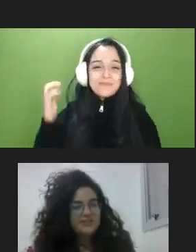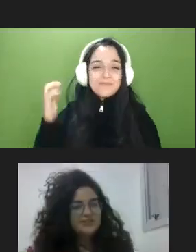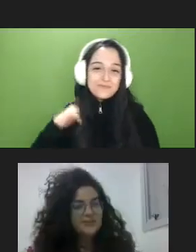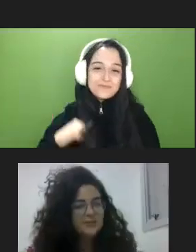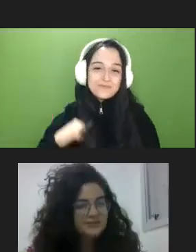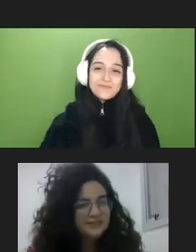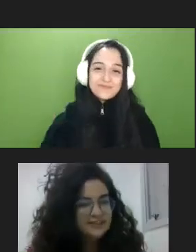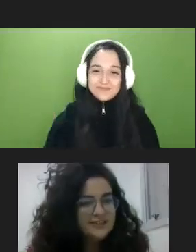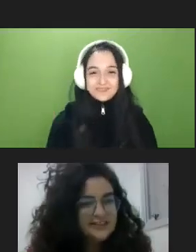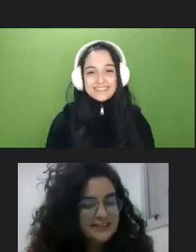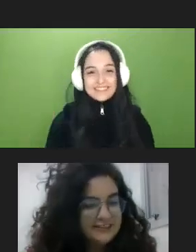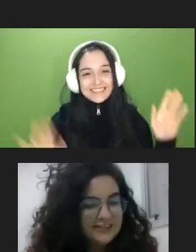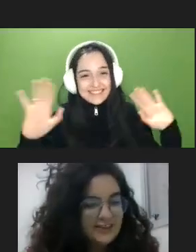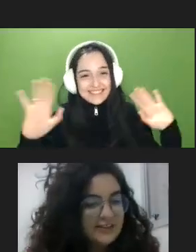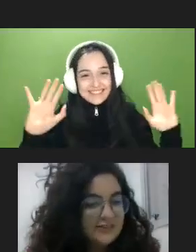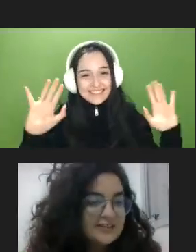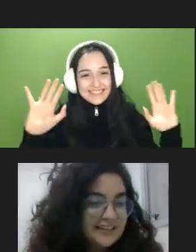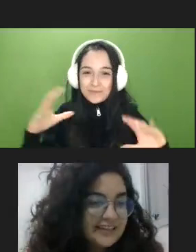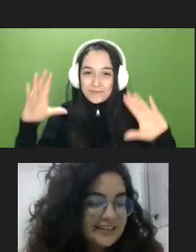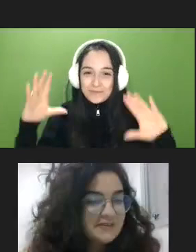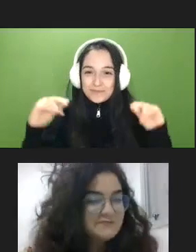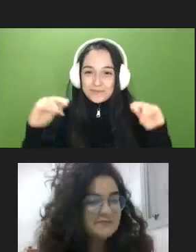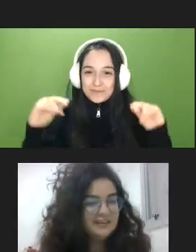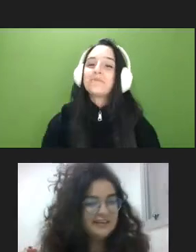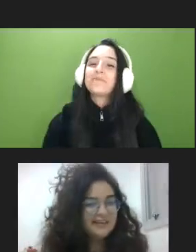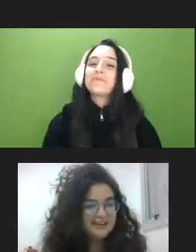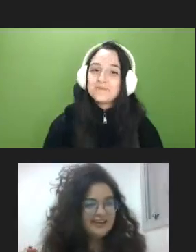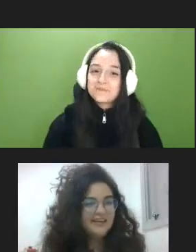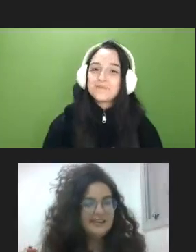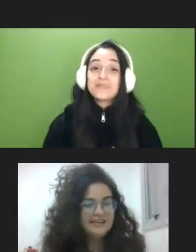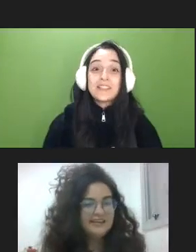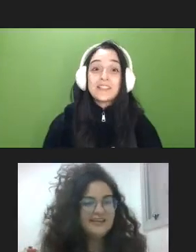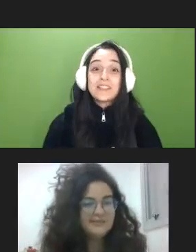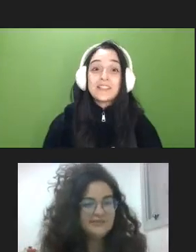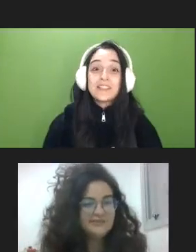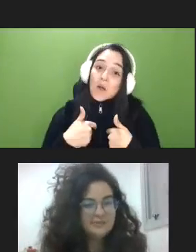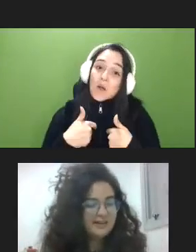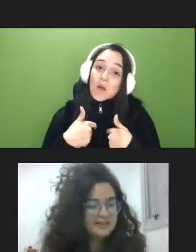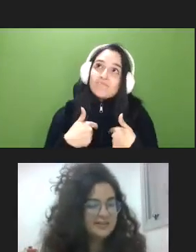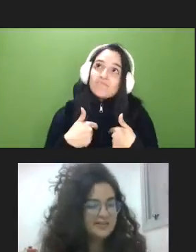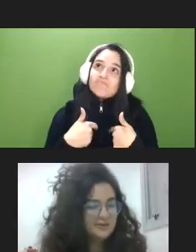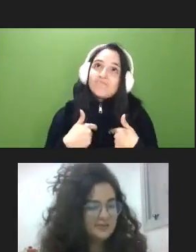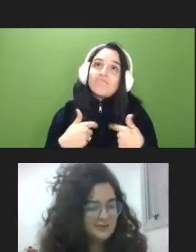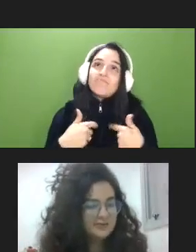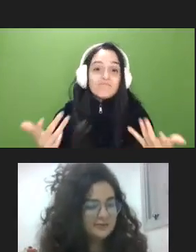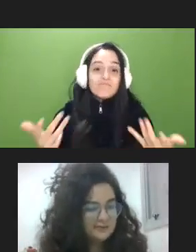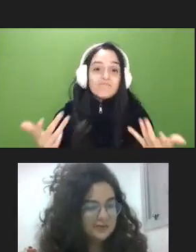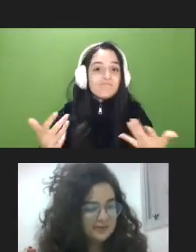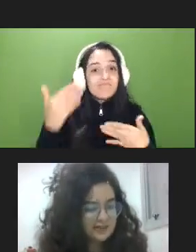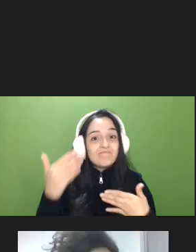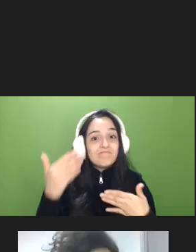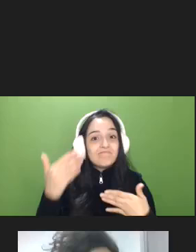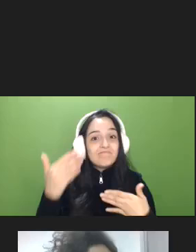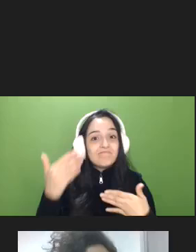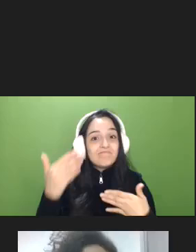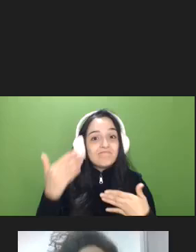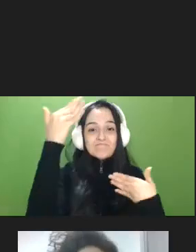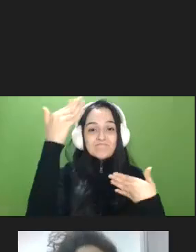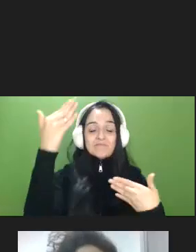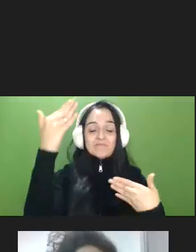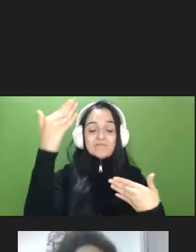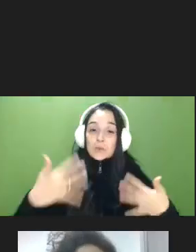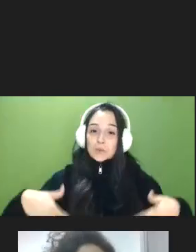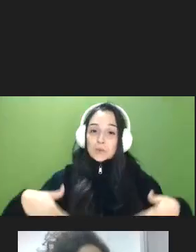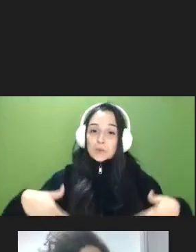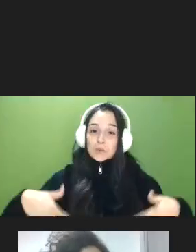Oi, gente, boa noite. Olha, eu vou dizer que também para mim é uma gratidão muito grande, assim, poder estar aqui